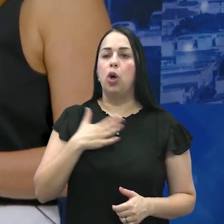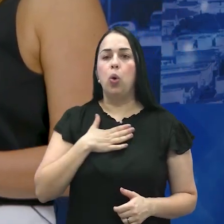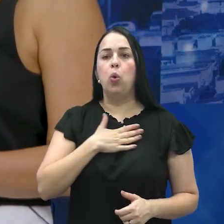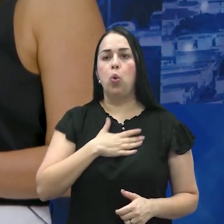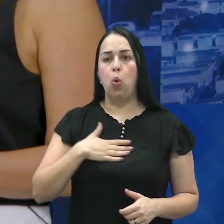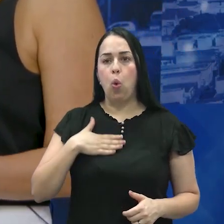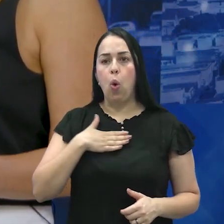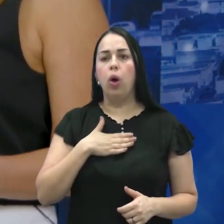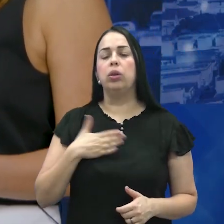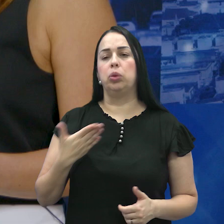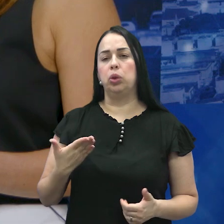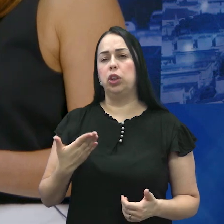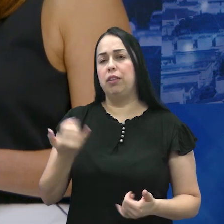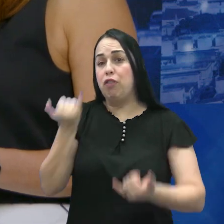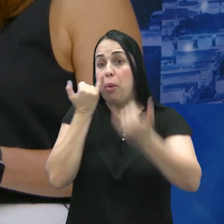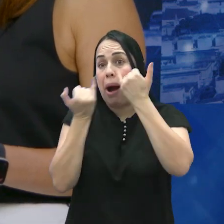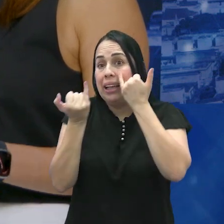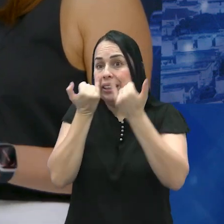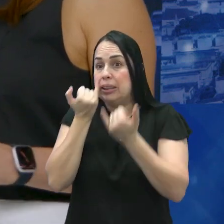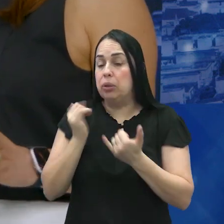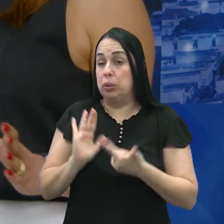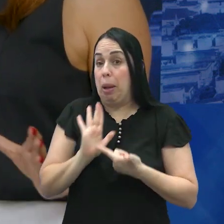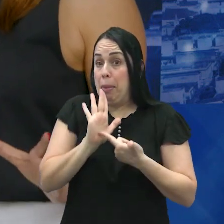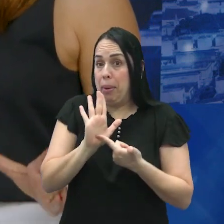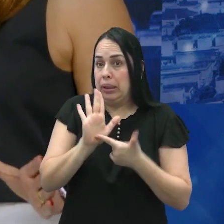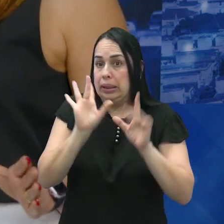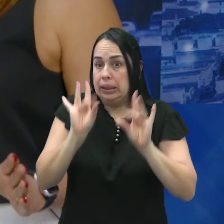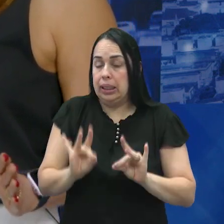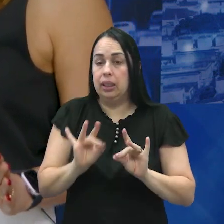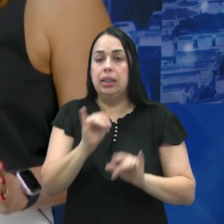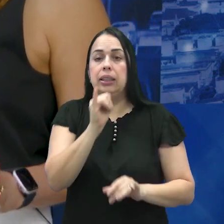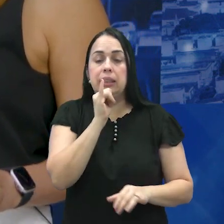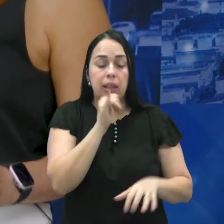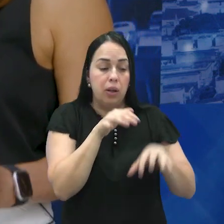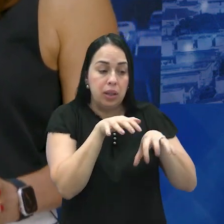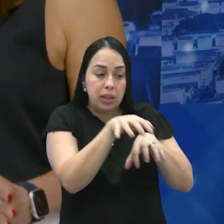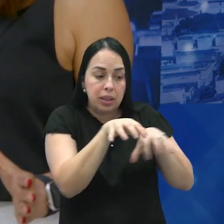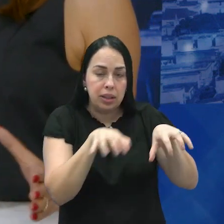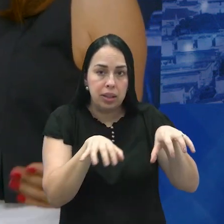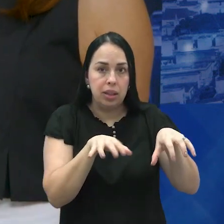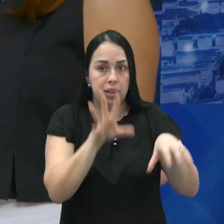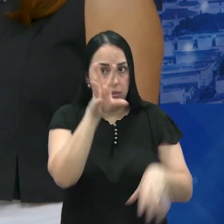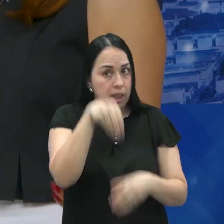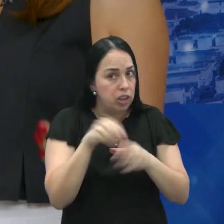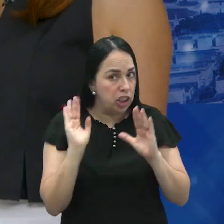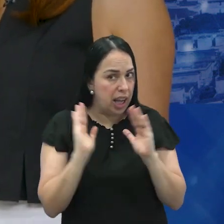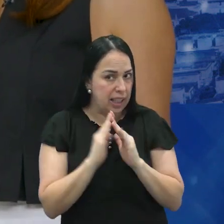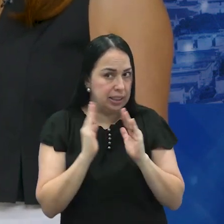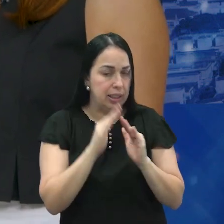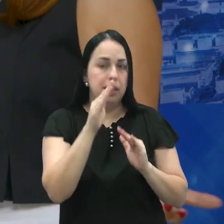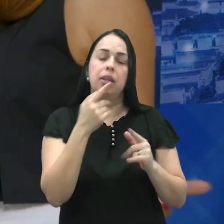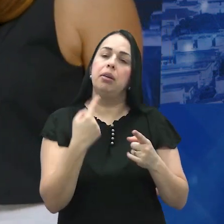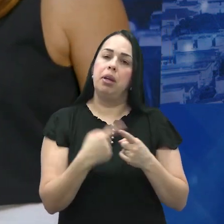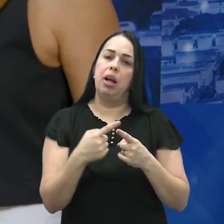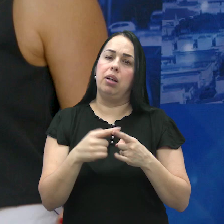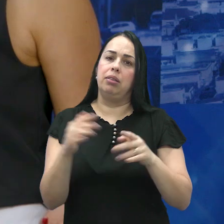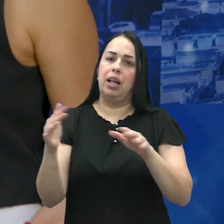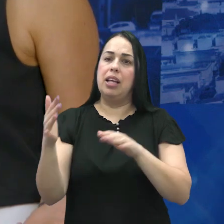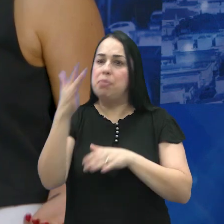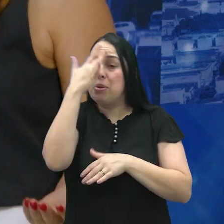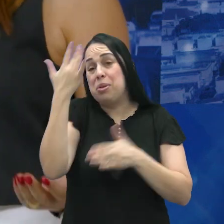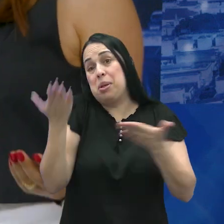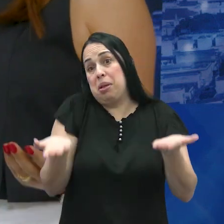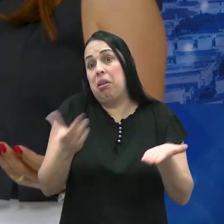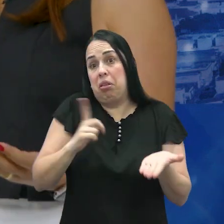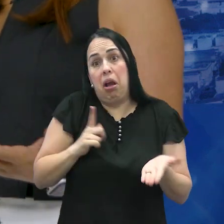números, que eu acho que fica muito claro. Todas as vezes que a gente está separando, e eu estou usando muito domiciliar, porque eu acredito que seu público todos nós moramos,